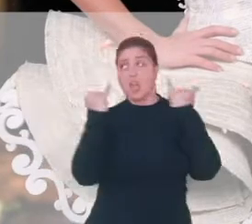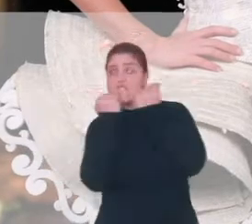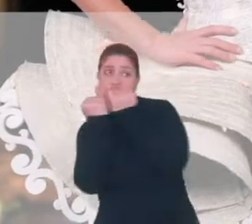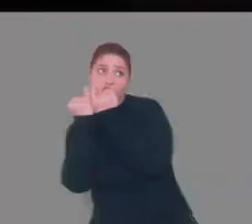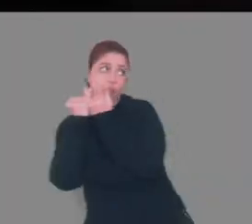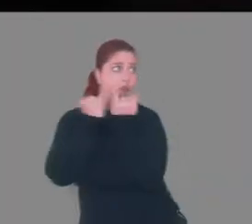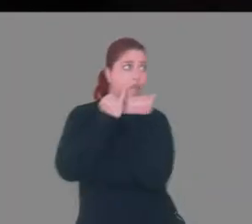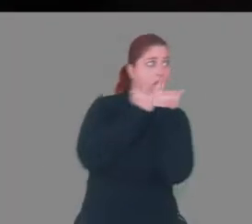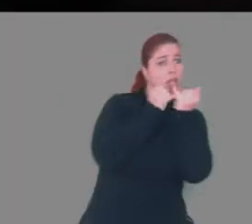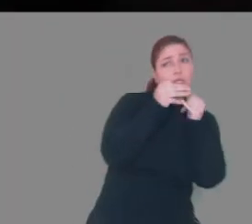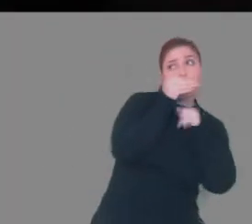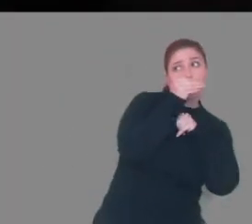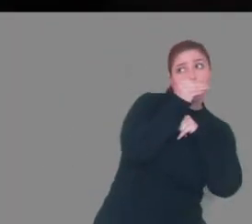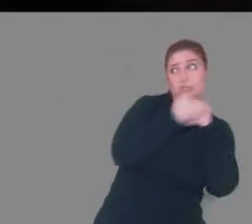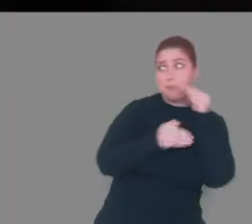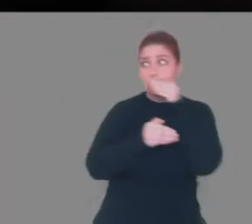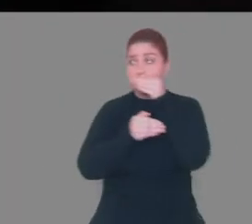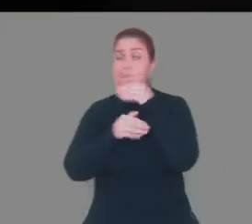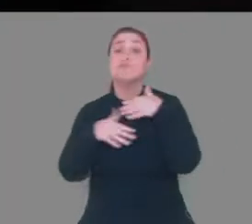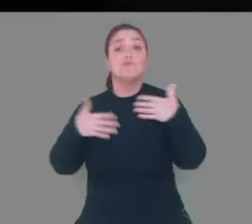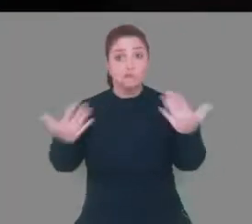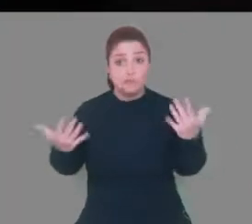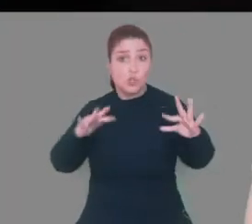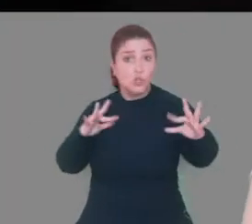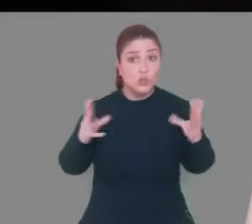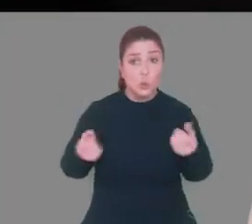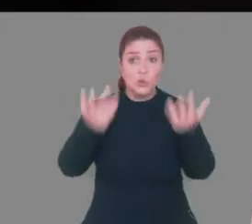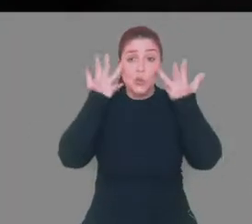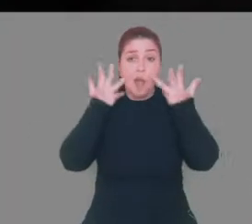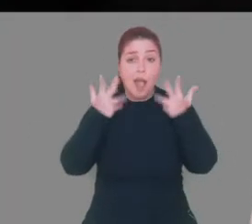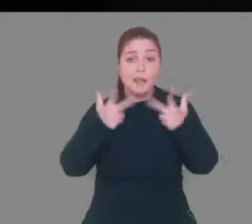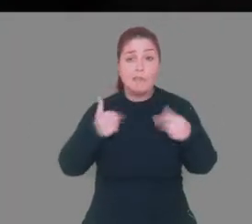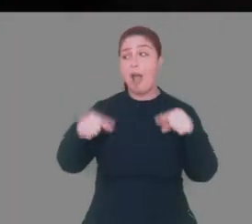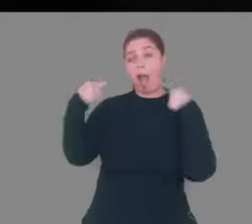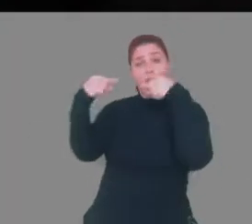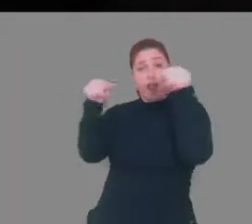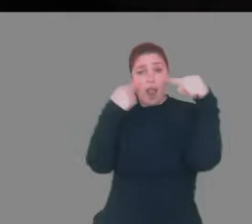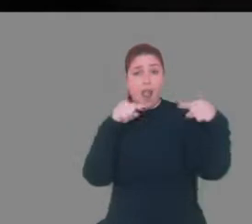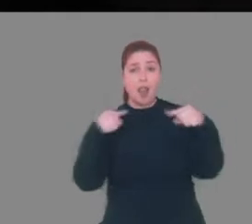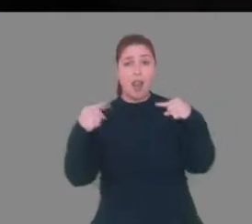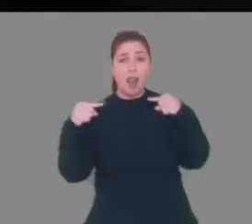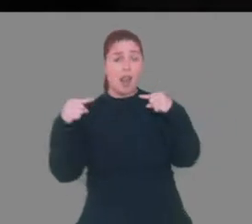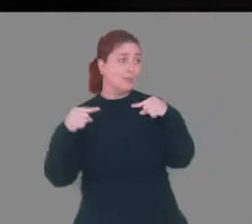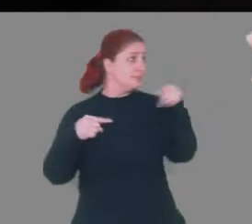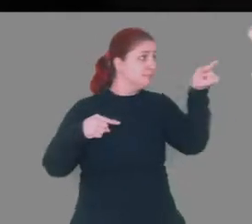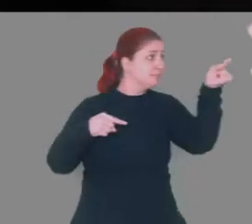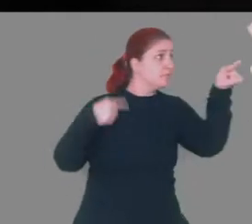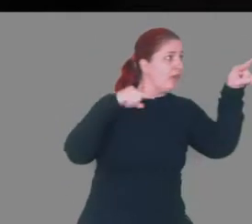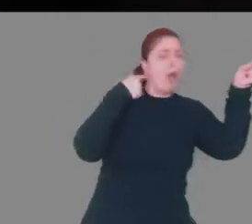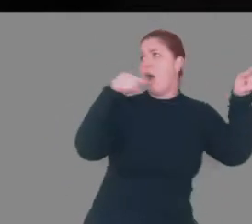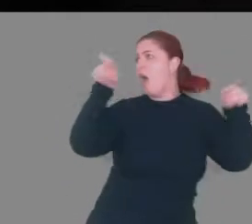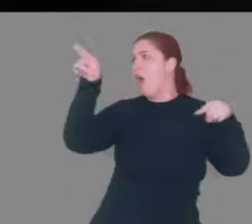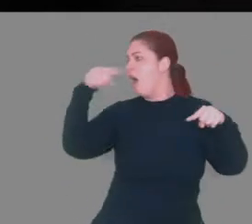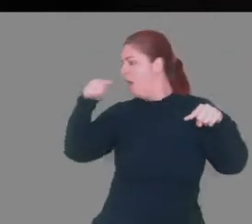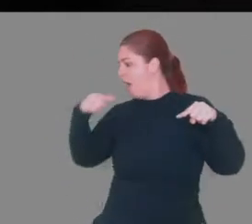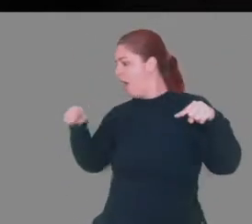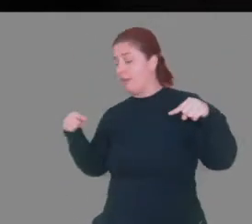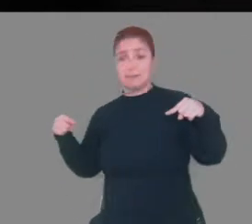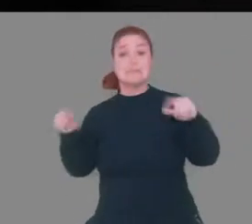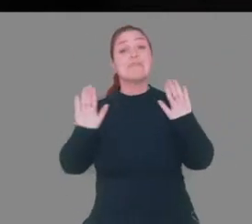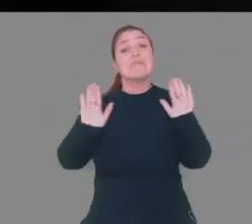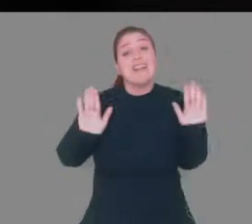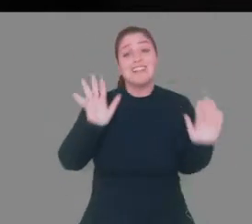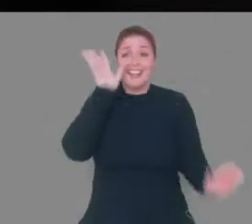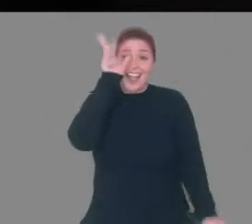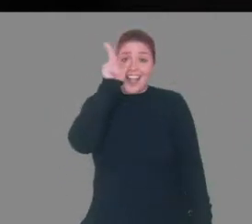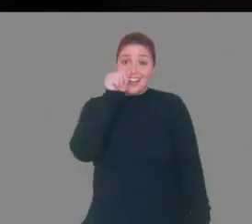bochicho. Pois é, a bicharada toda começou a reclamar daqui, de lá. Mas a